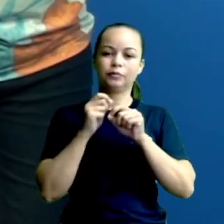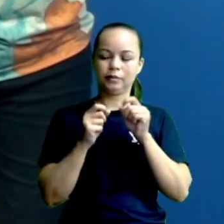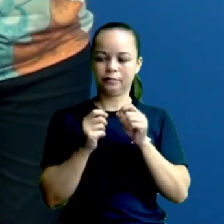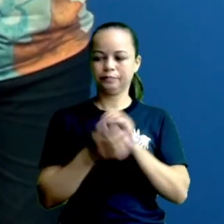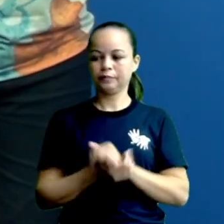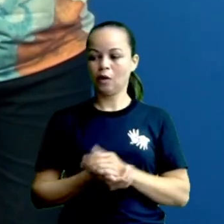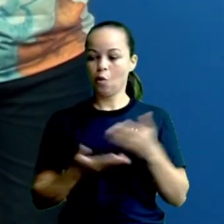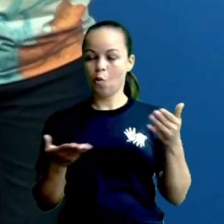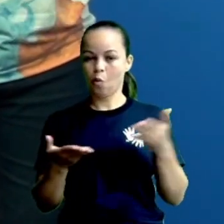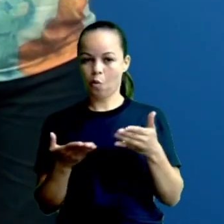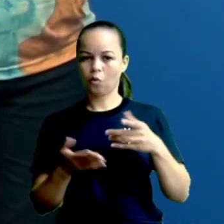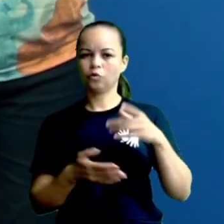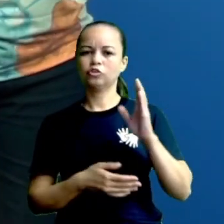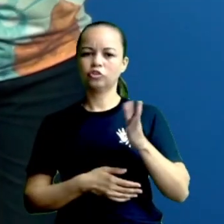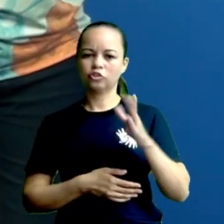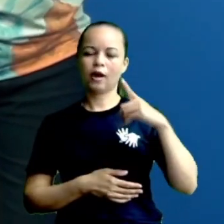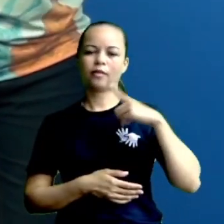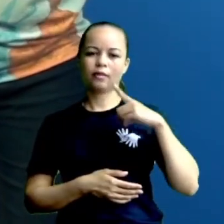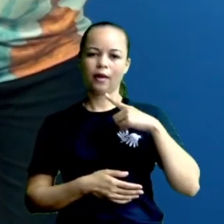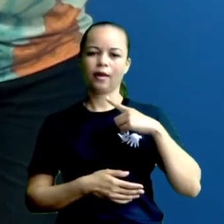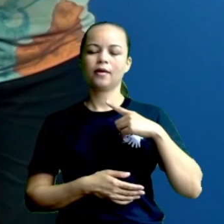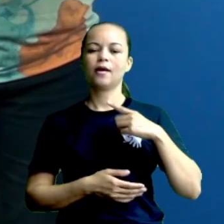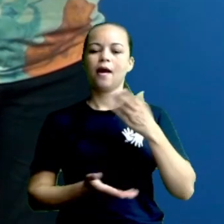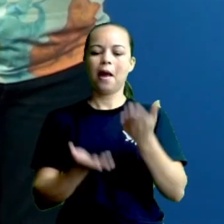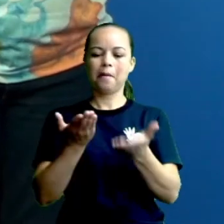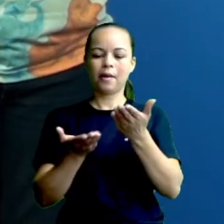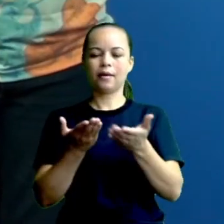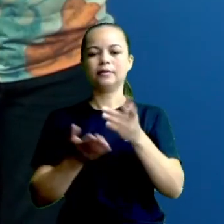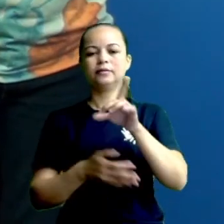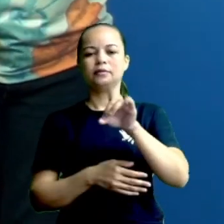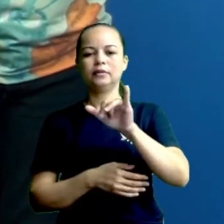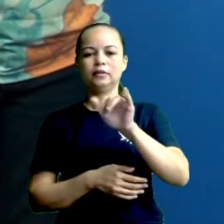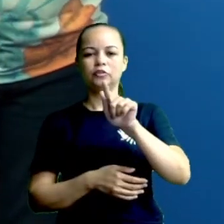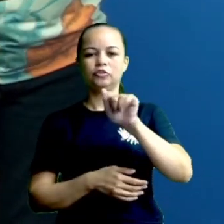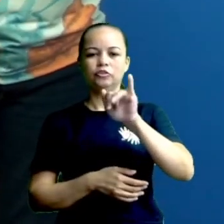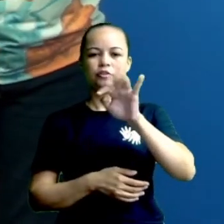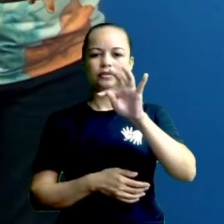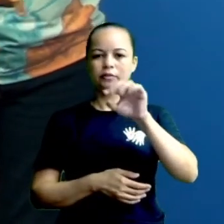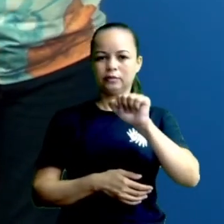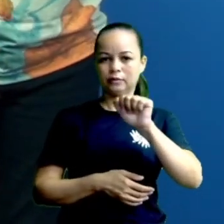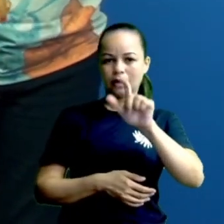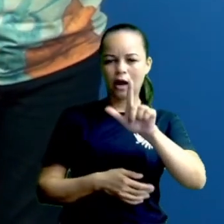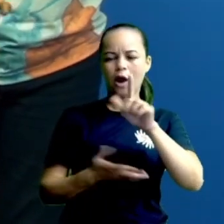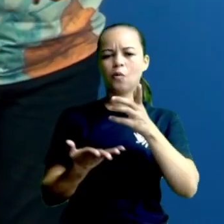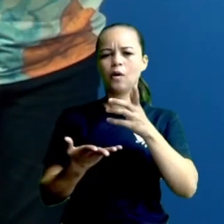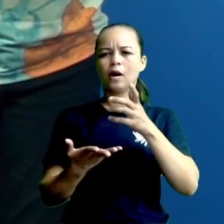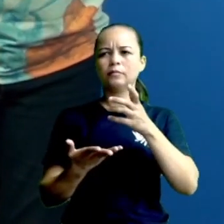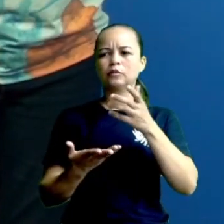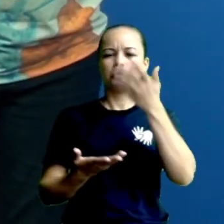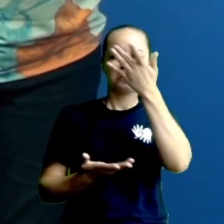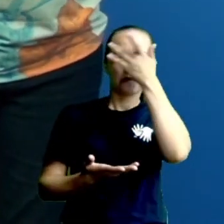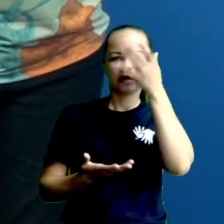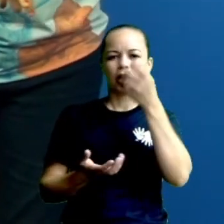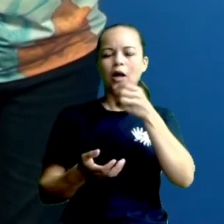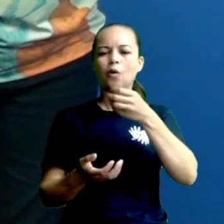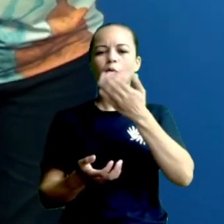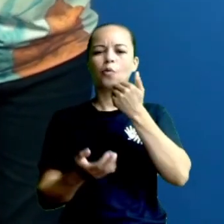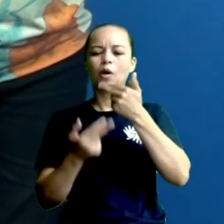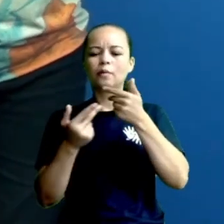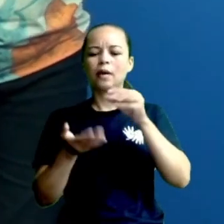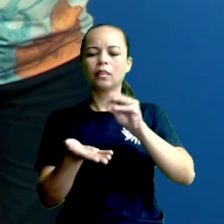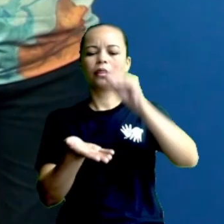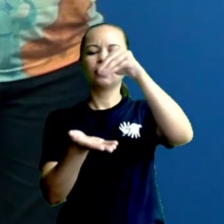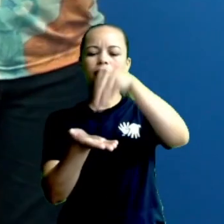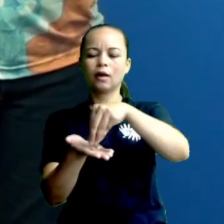hoje em dia já existe a balança digital pessoal bota logo a quantidade do Peso né o